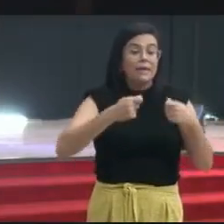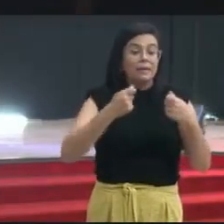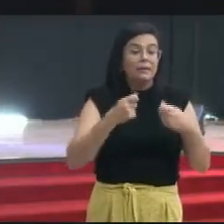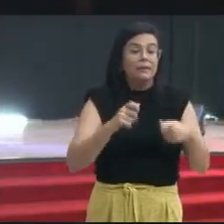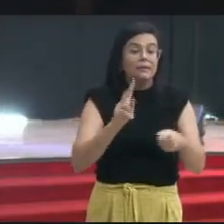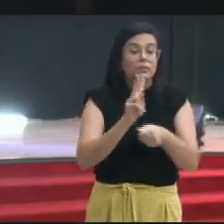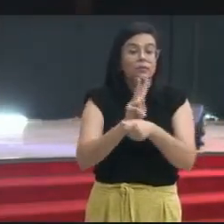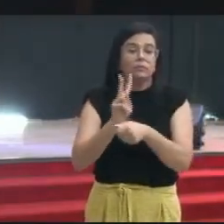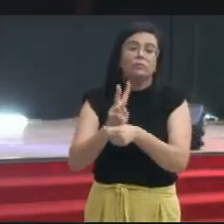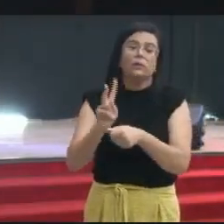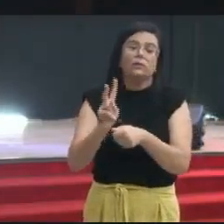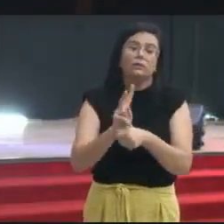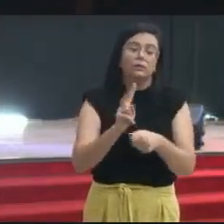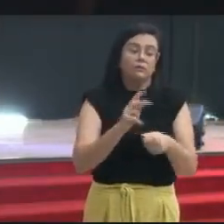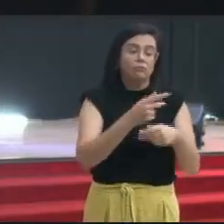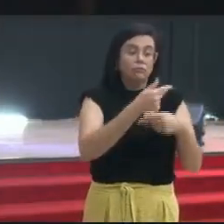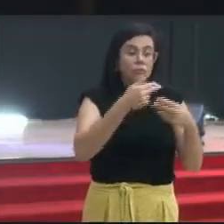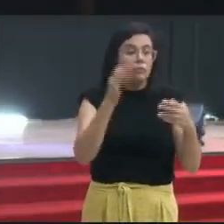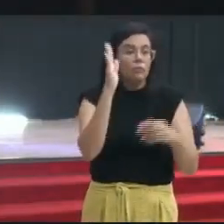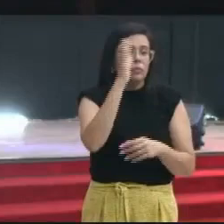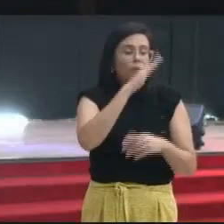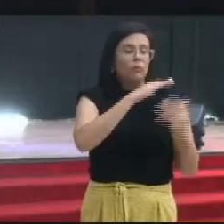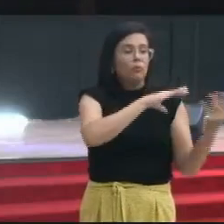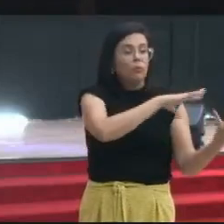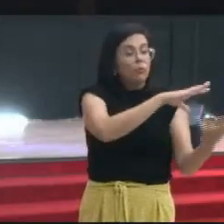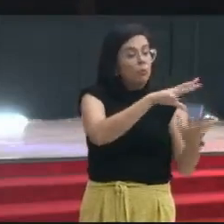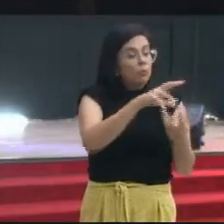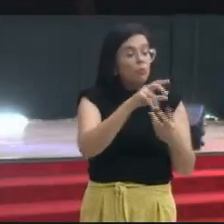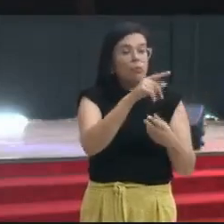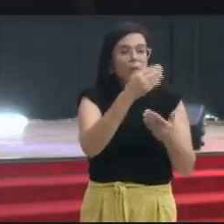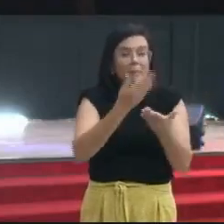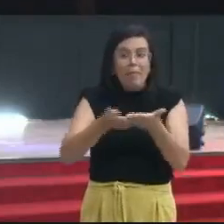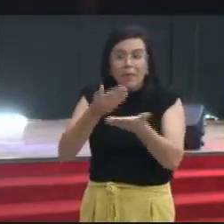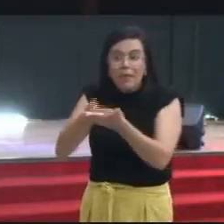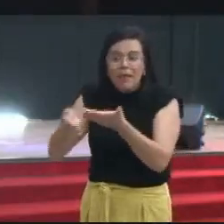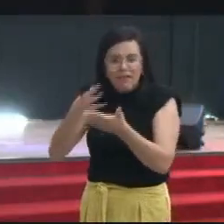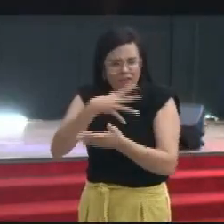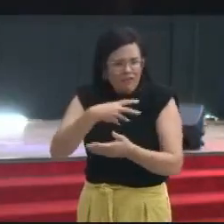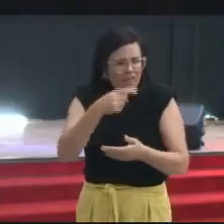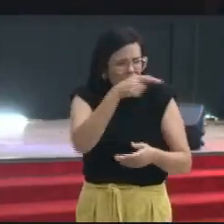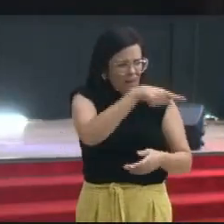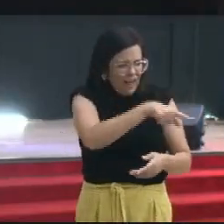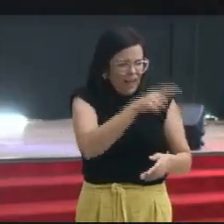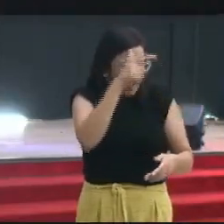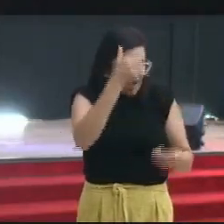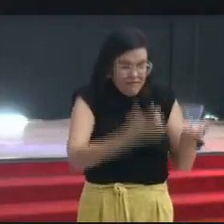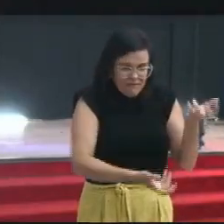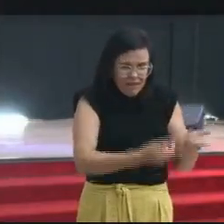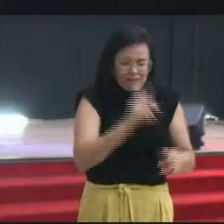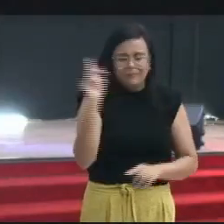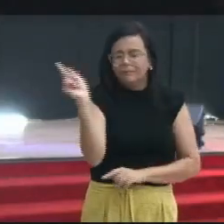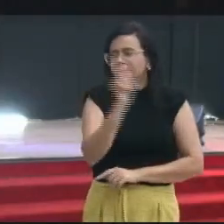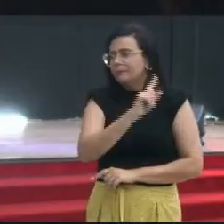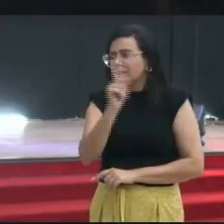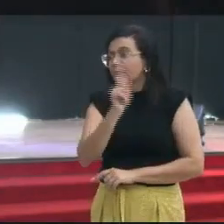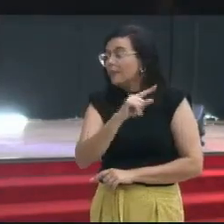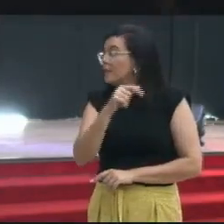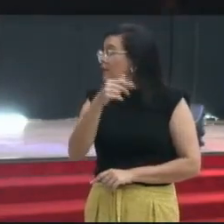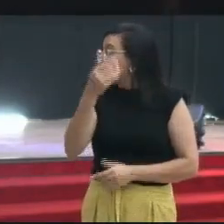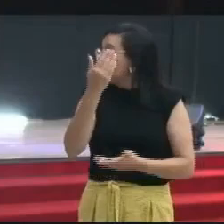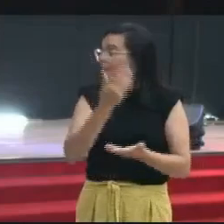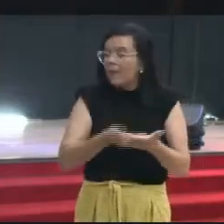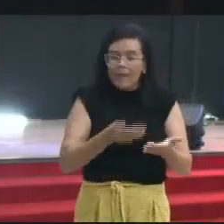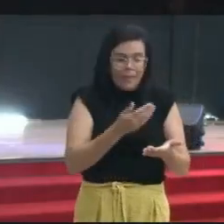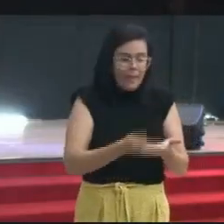sua família precisa reagir. Você não vai perder os seus filhos para o inferno. Você não vai perder seus filhos